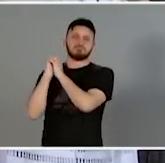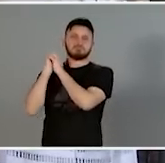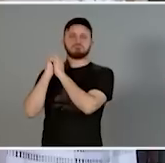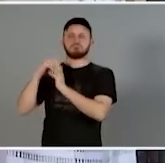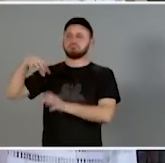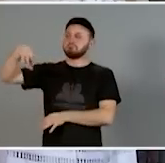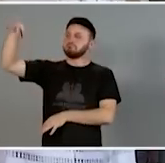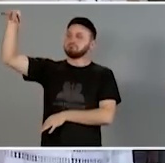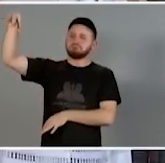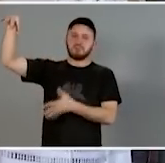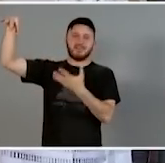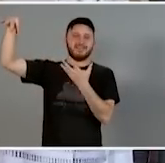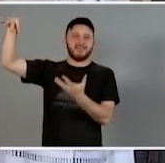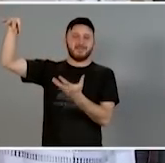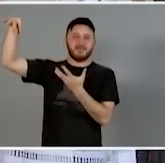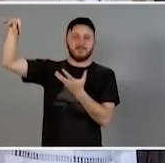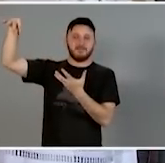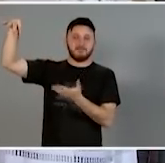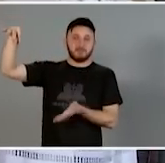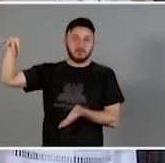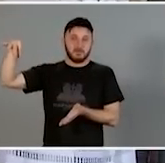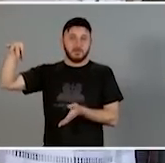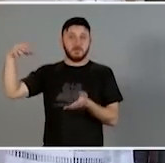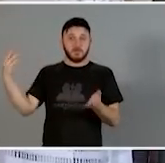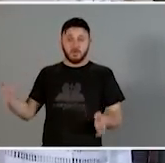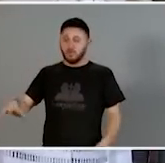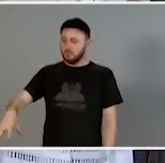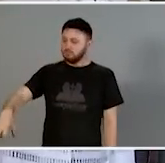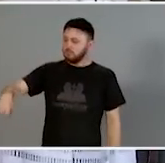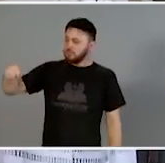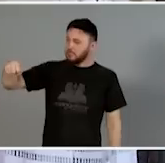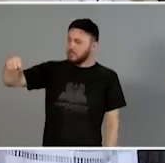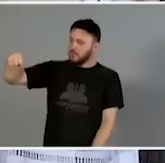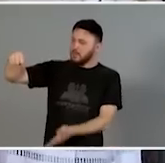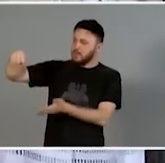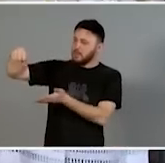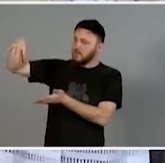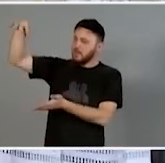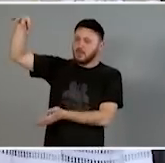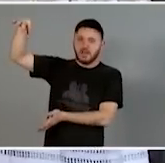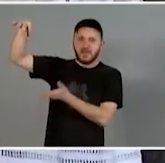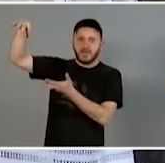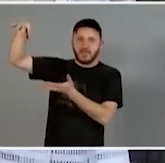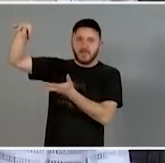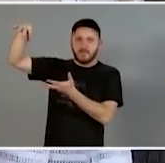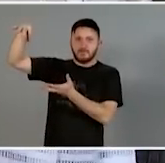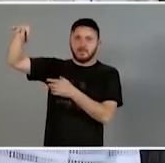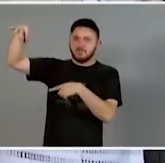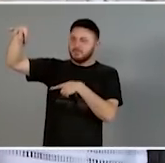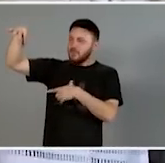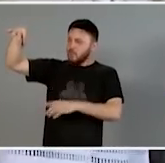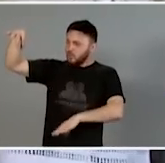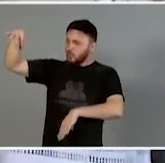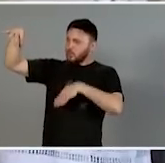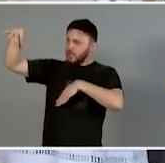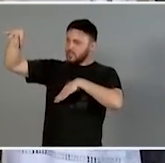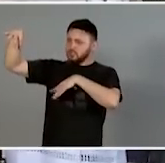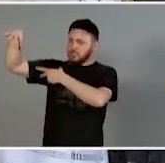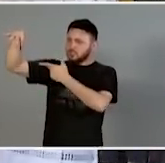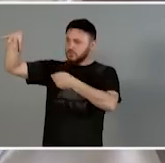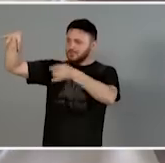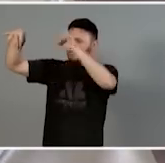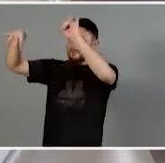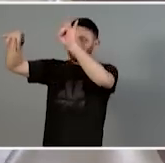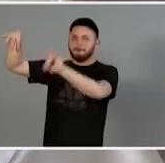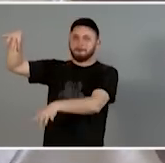Então, pegar o meu fardo, ter a coragem de jogar aquilo que está pesado, para